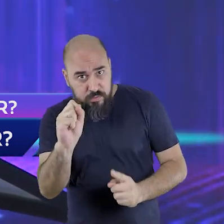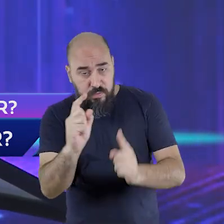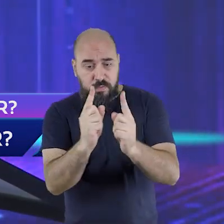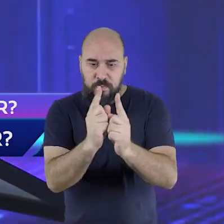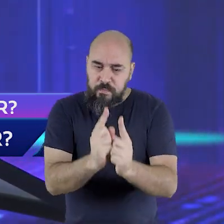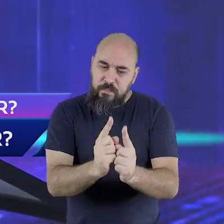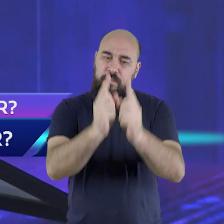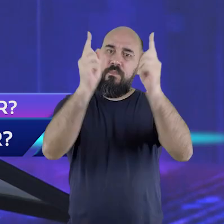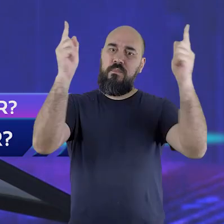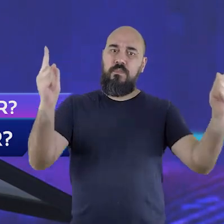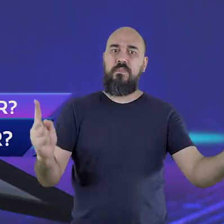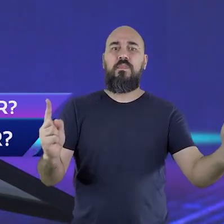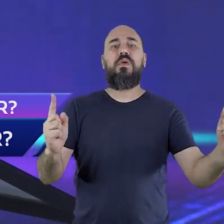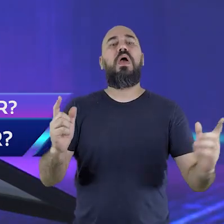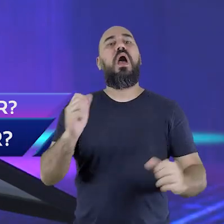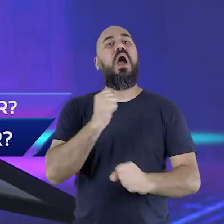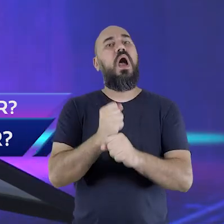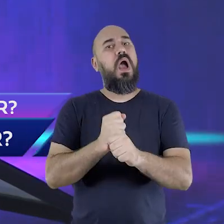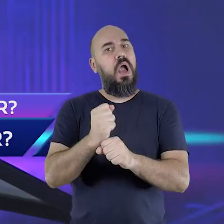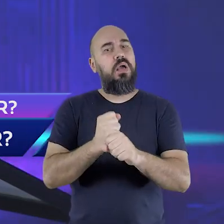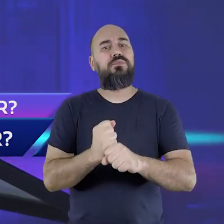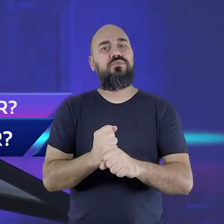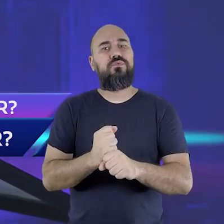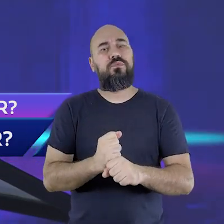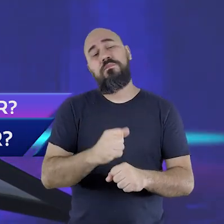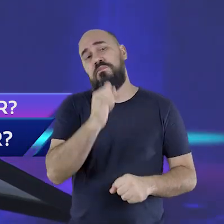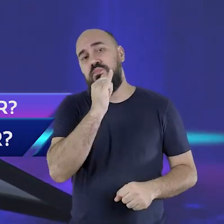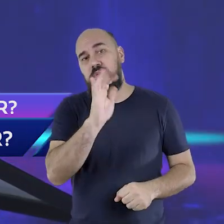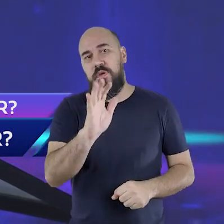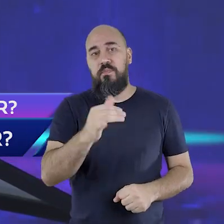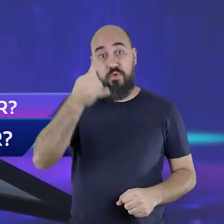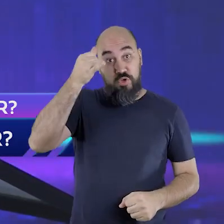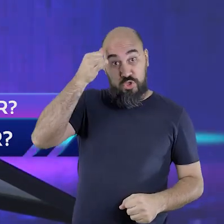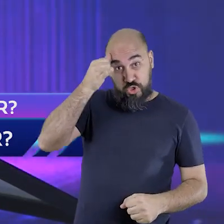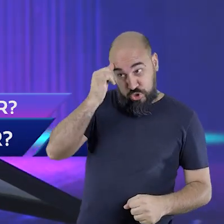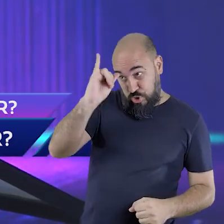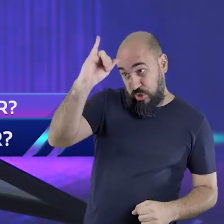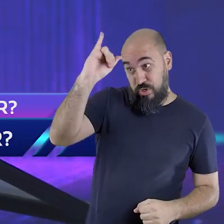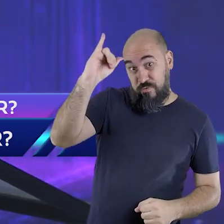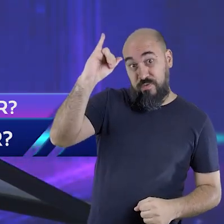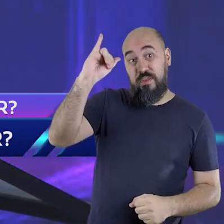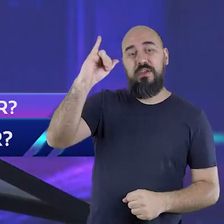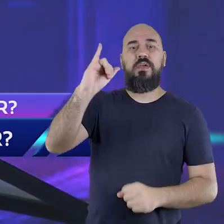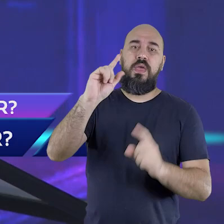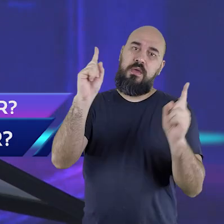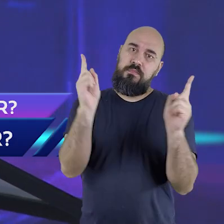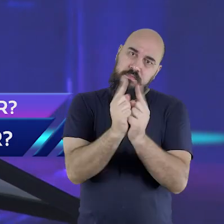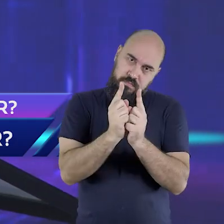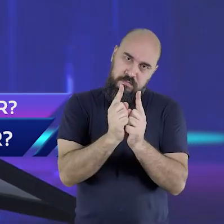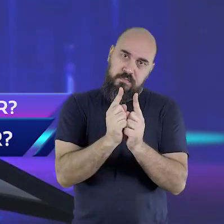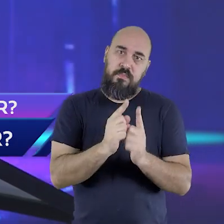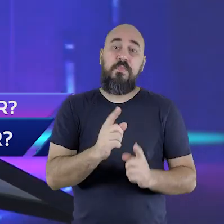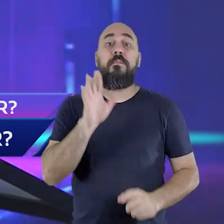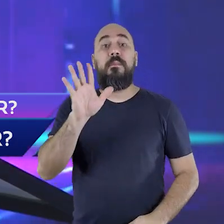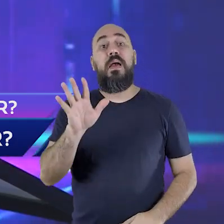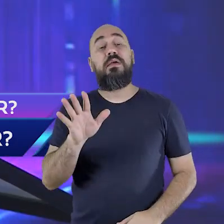é reduzido a um chifre, houve uma redução. Quando o povo de Deus é reduzido a uma mulher. Quando o sistema